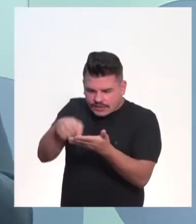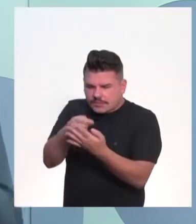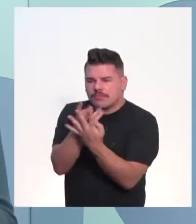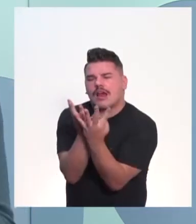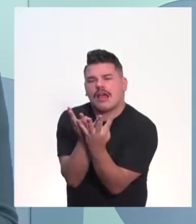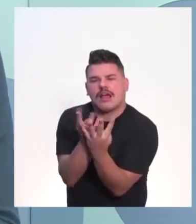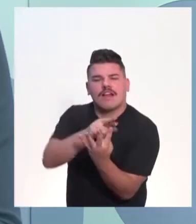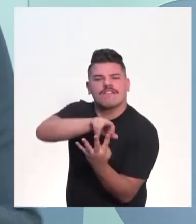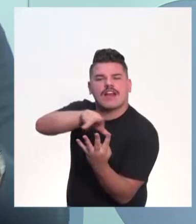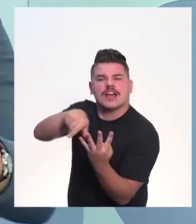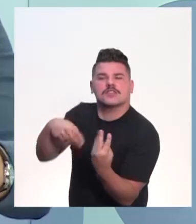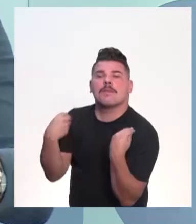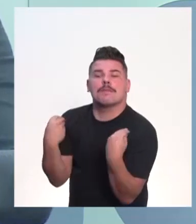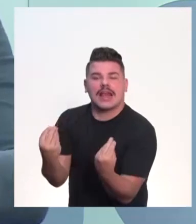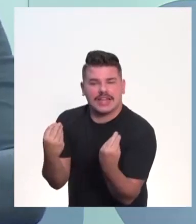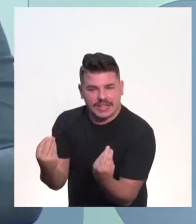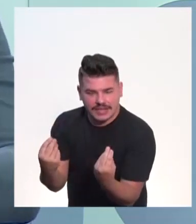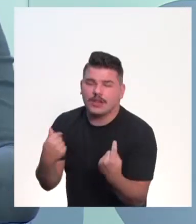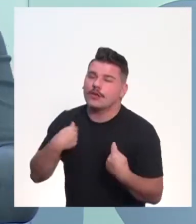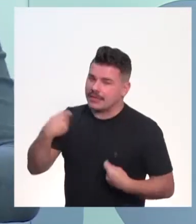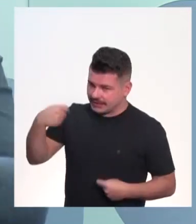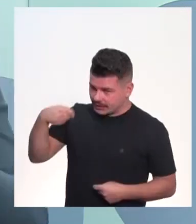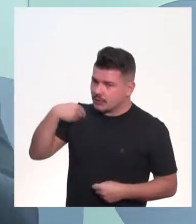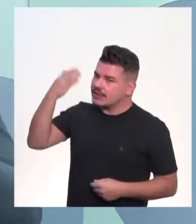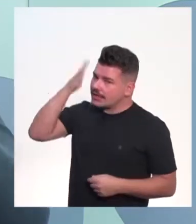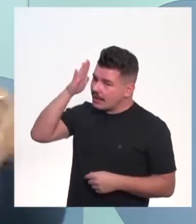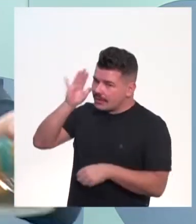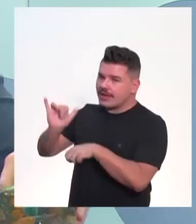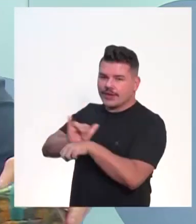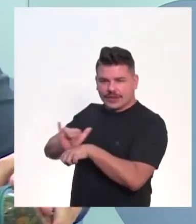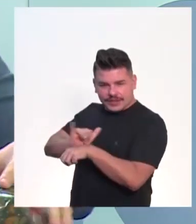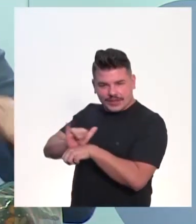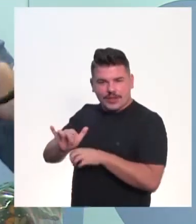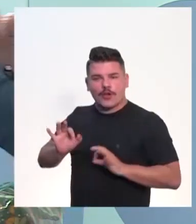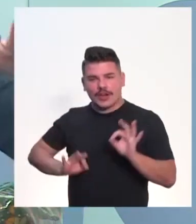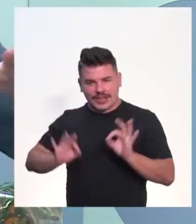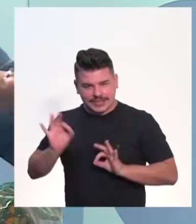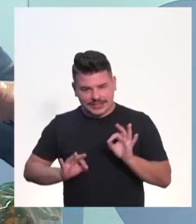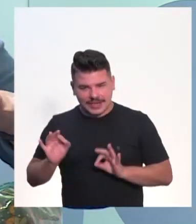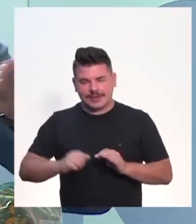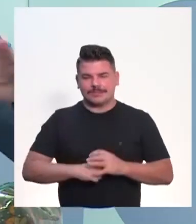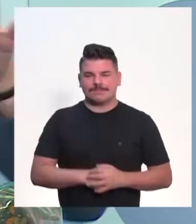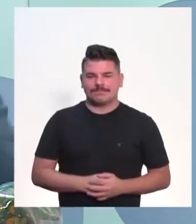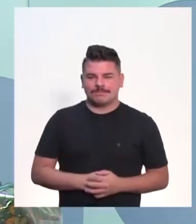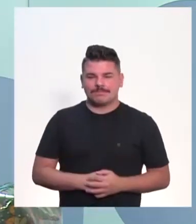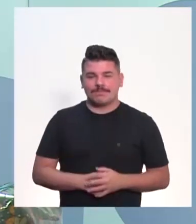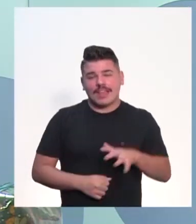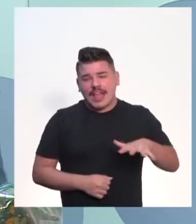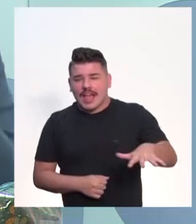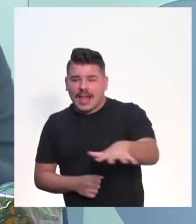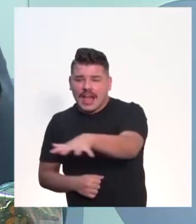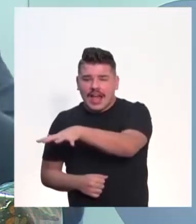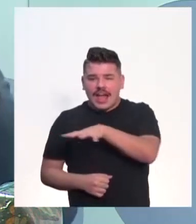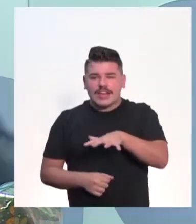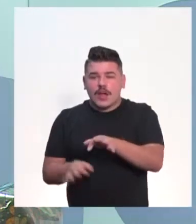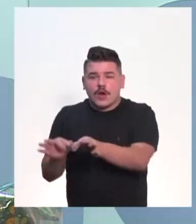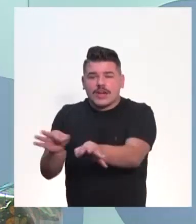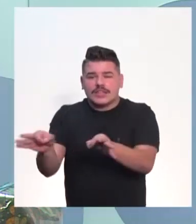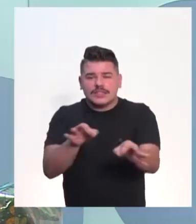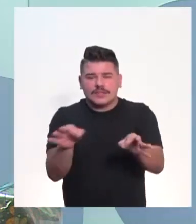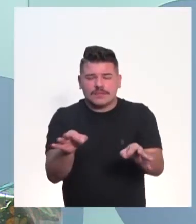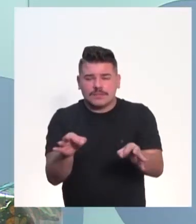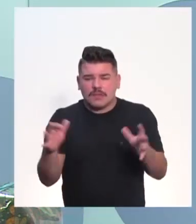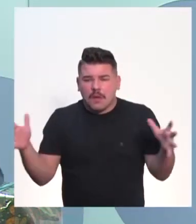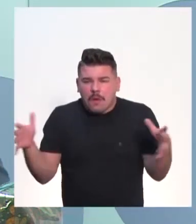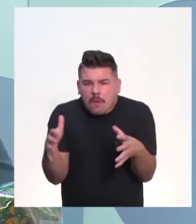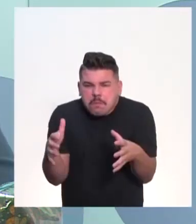coisas. Então, o material necessário é o material mais básico possível. Organização do espaço. O espaço não pode estar muito